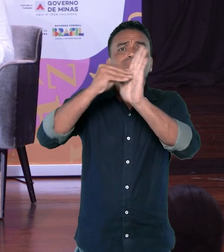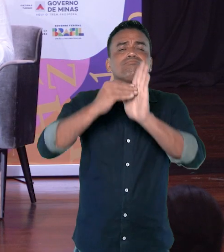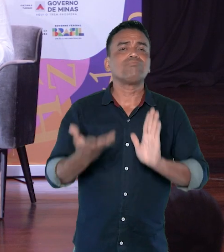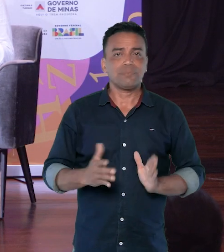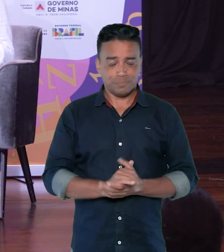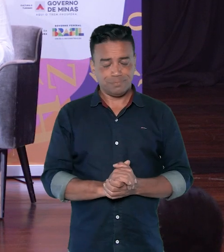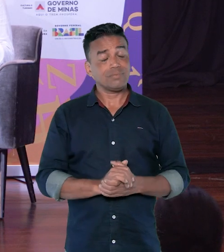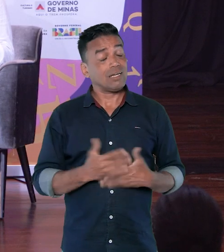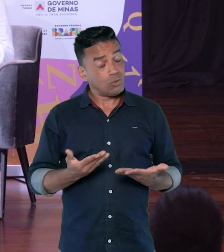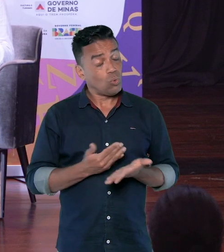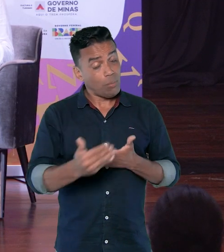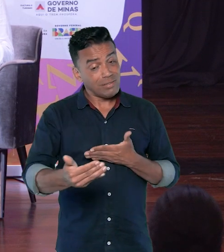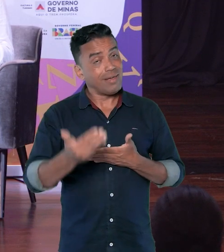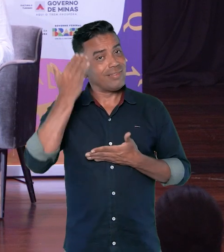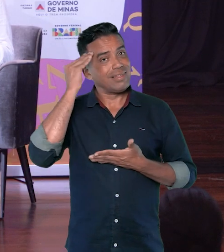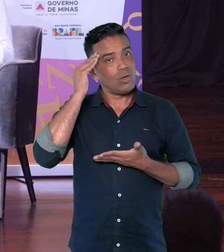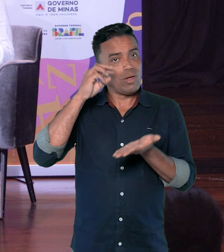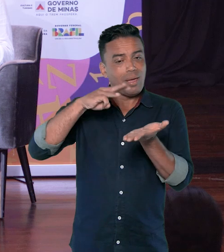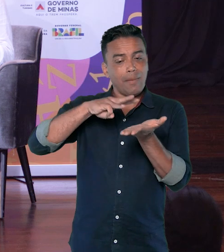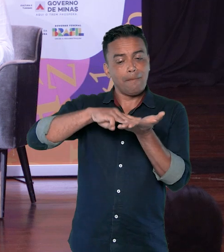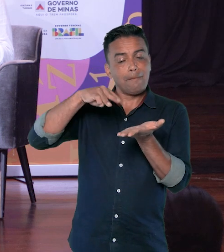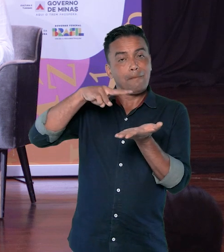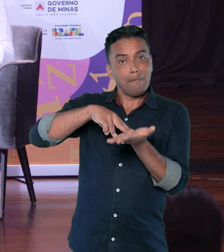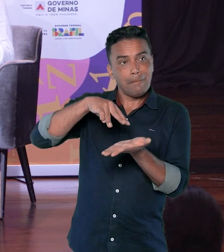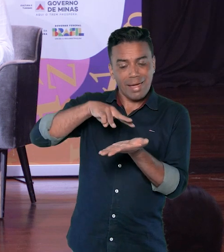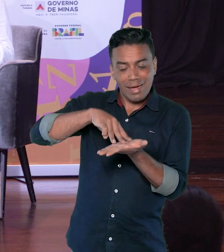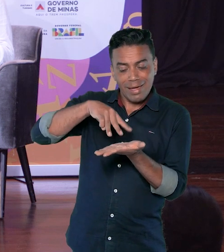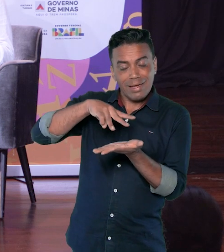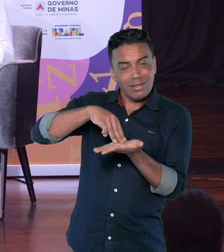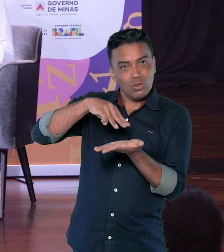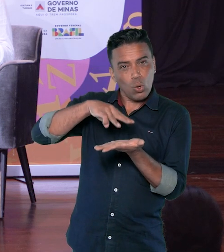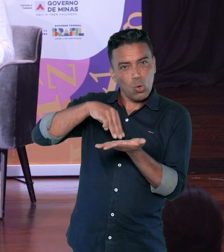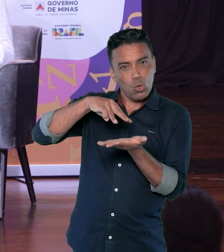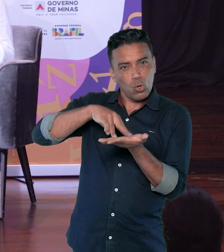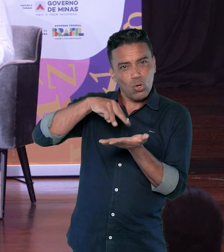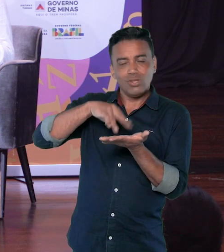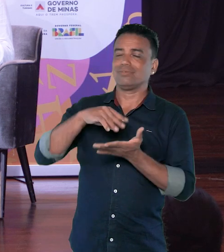há uma metodologia e uma